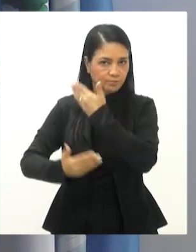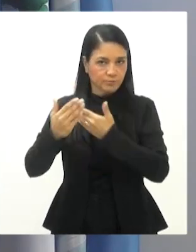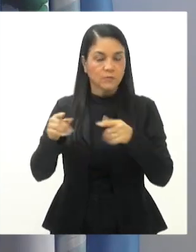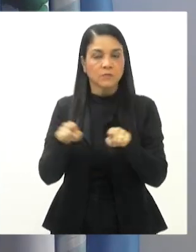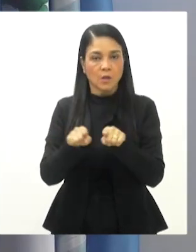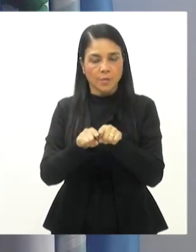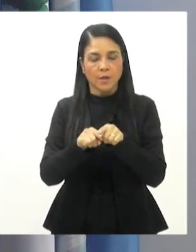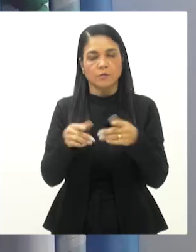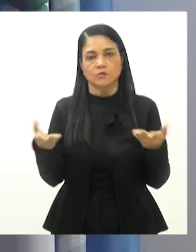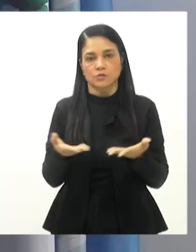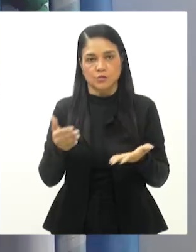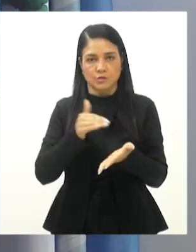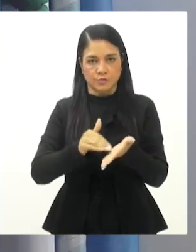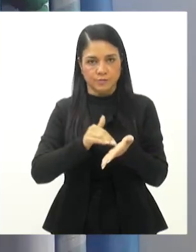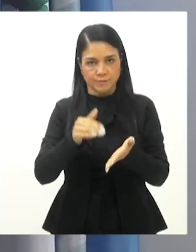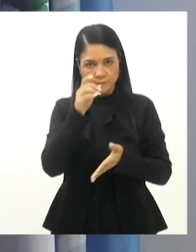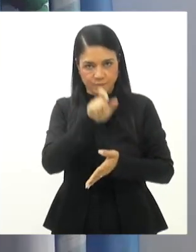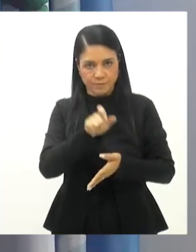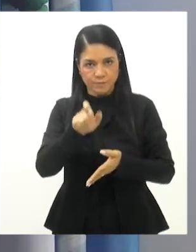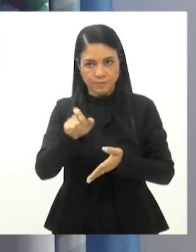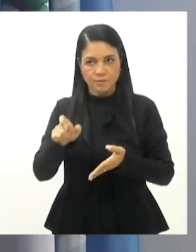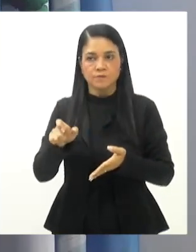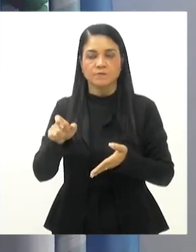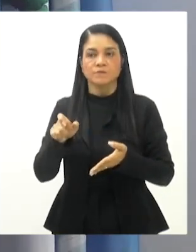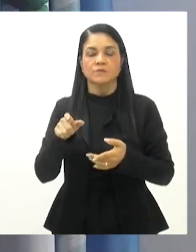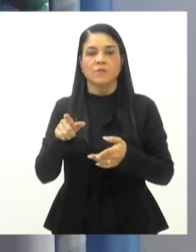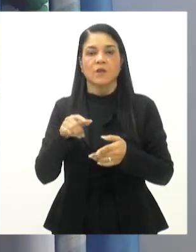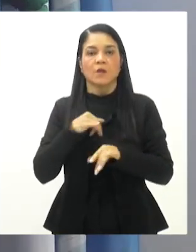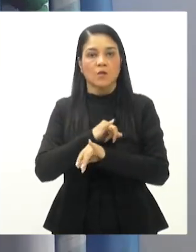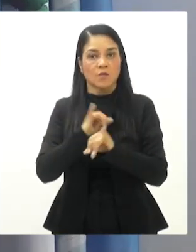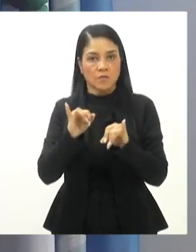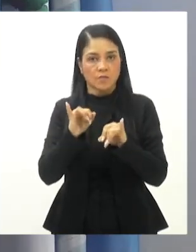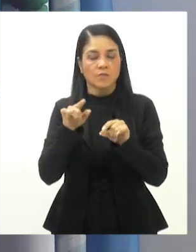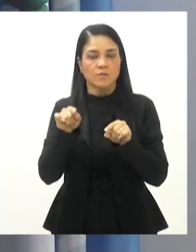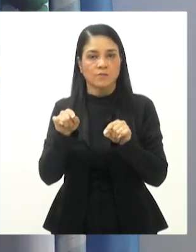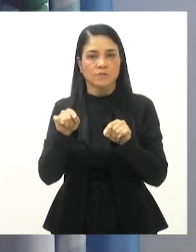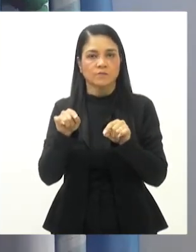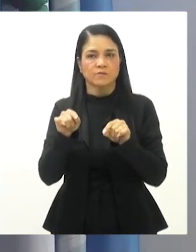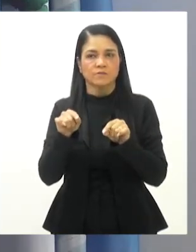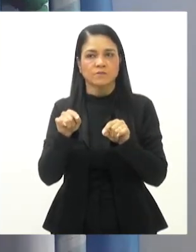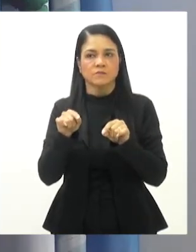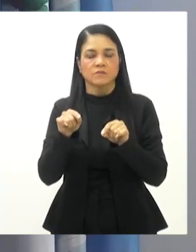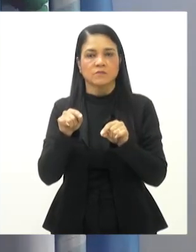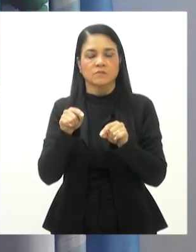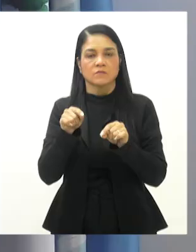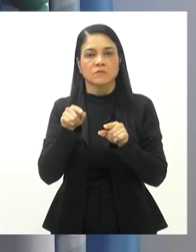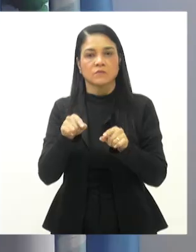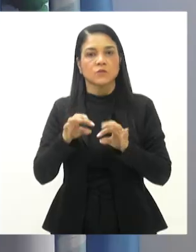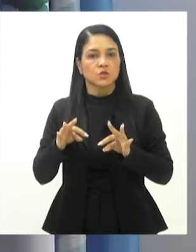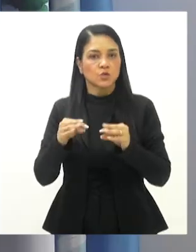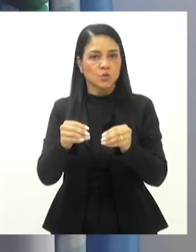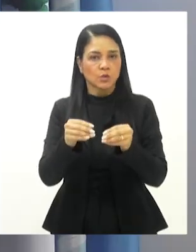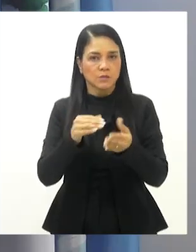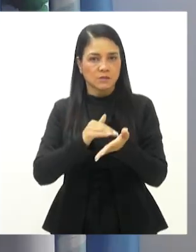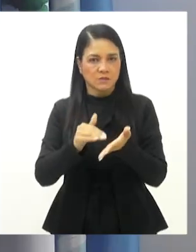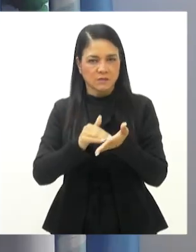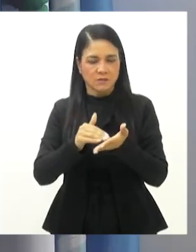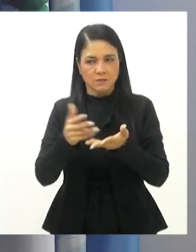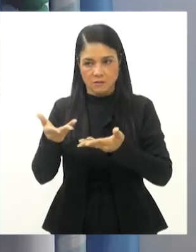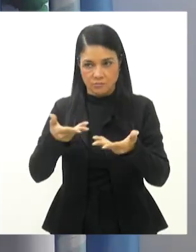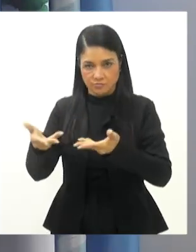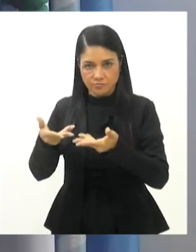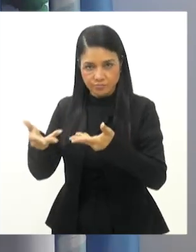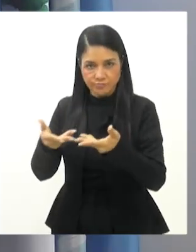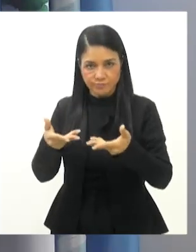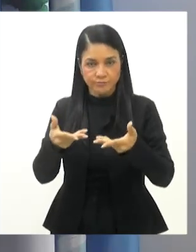secretários atuais. A minha única ponderação é que, ao invés de fazermos a oitiva de todas as secretarias envolvidas, que a